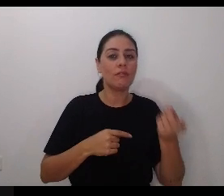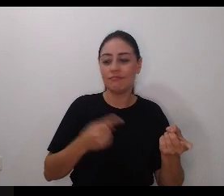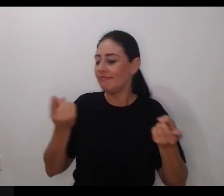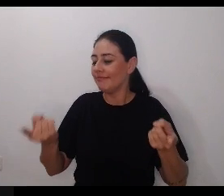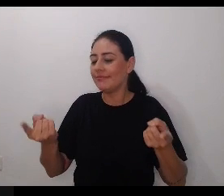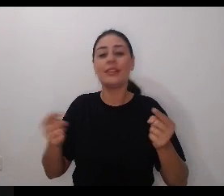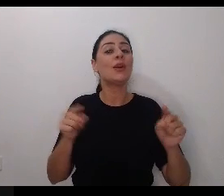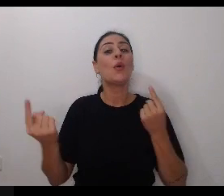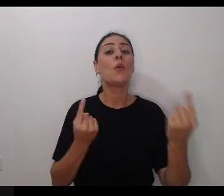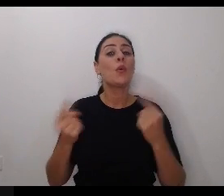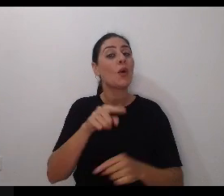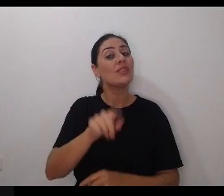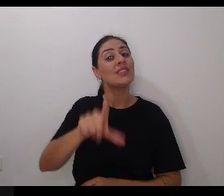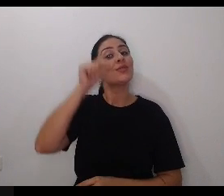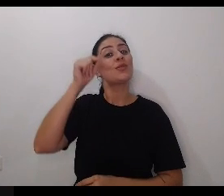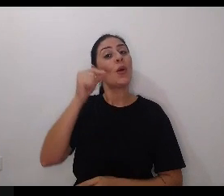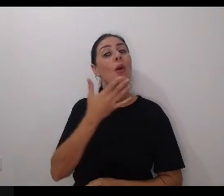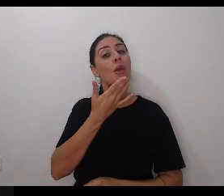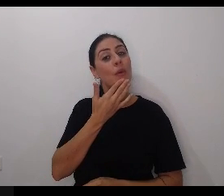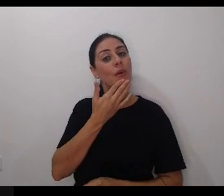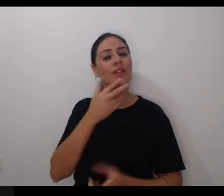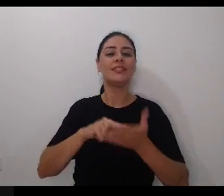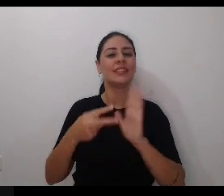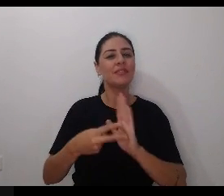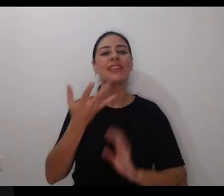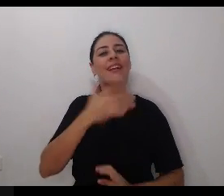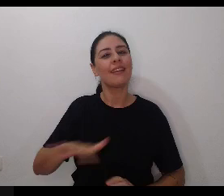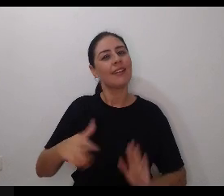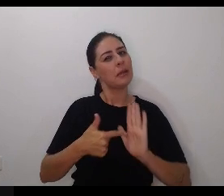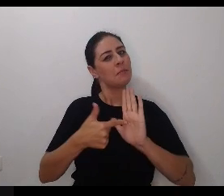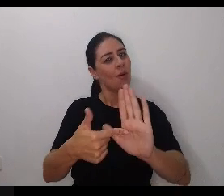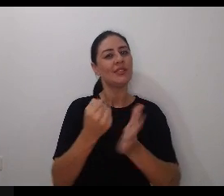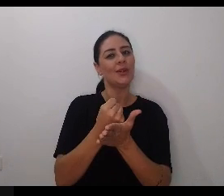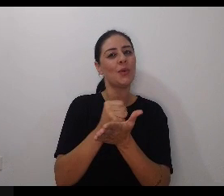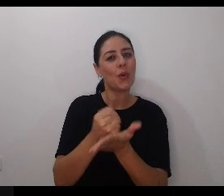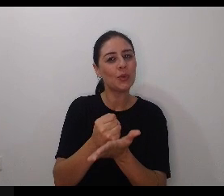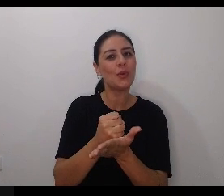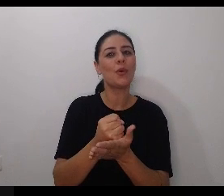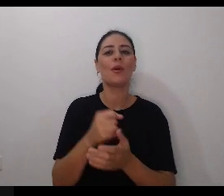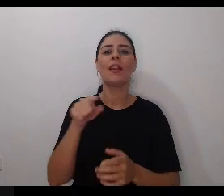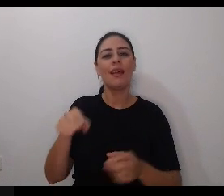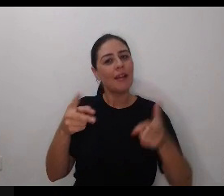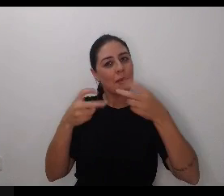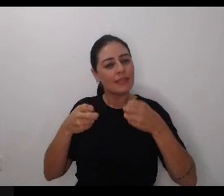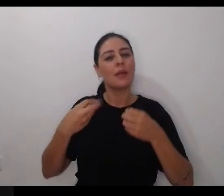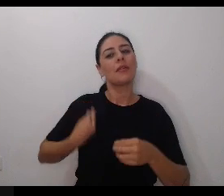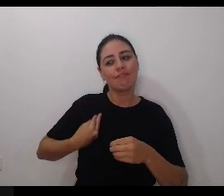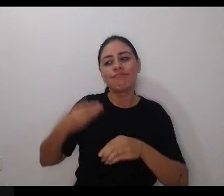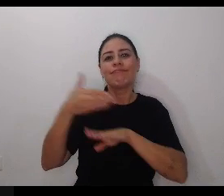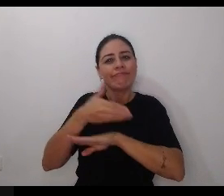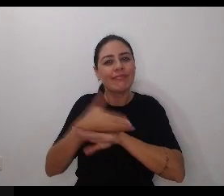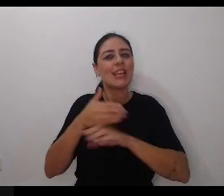cor você quer usar para preencher a atividade, né? Colocar escolhas para que ela se sinta no controle,